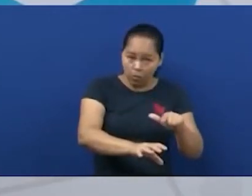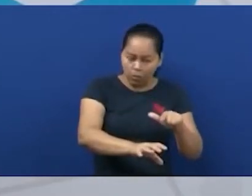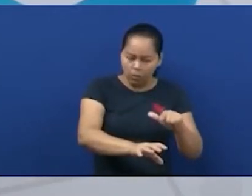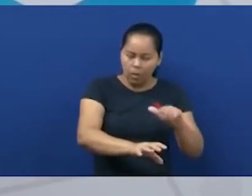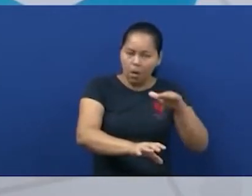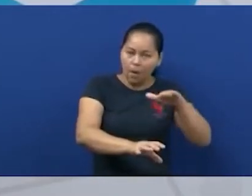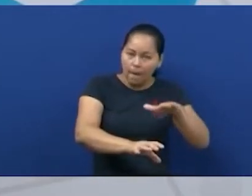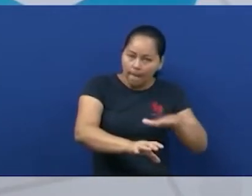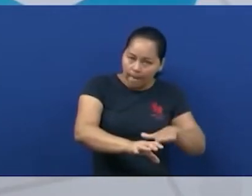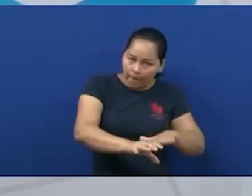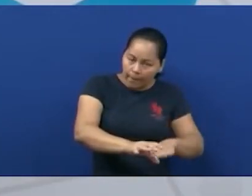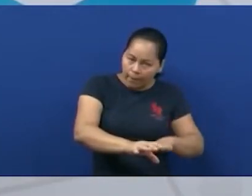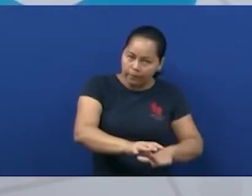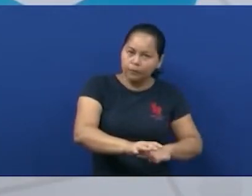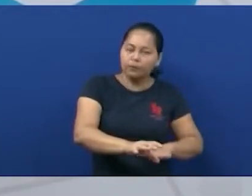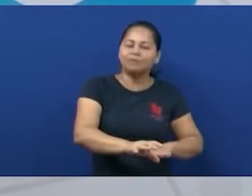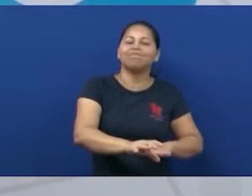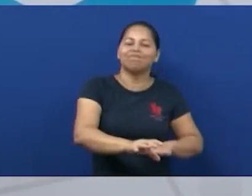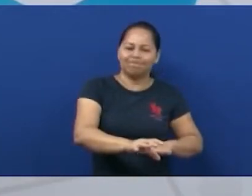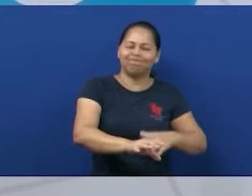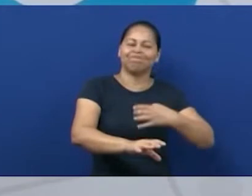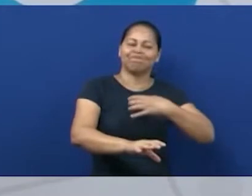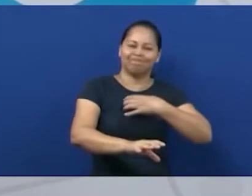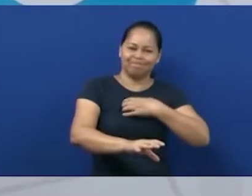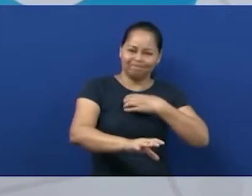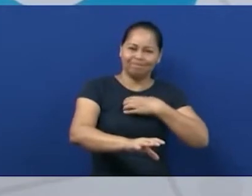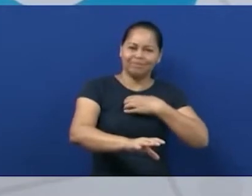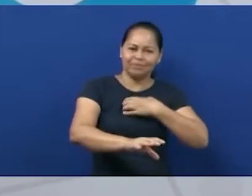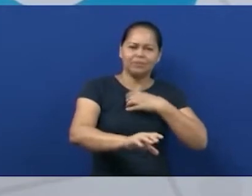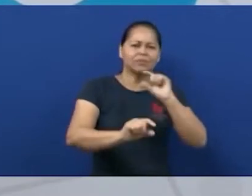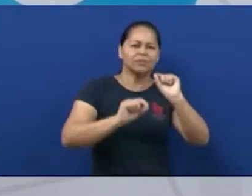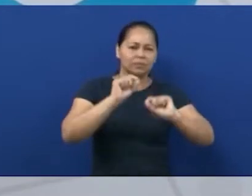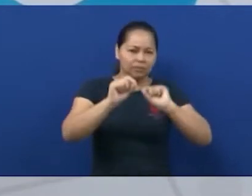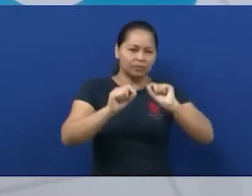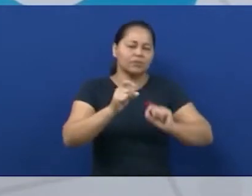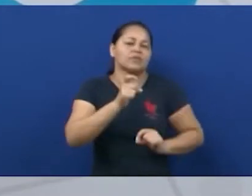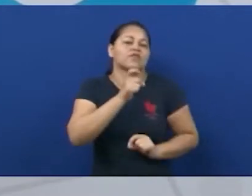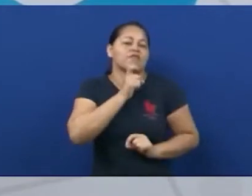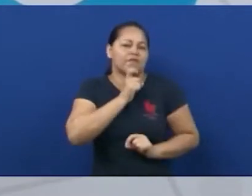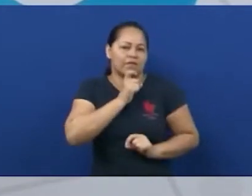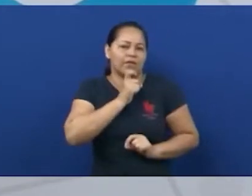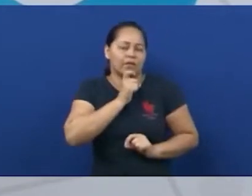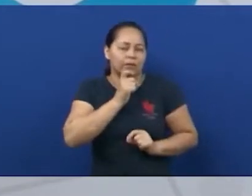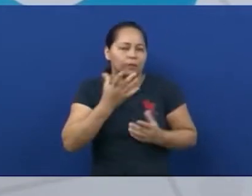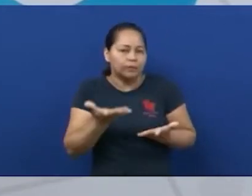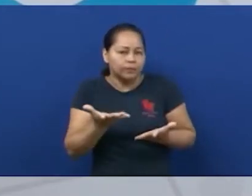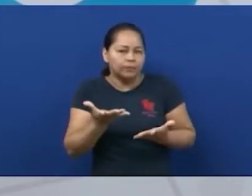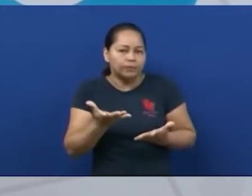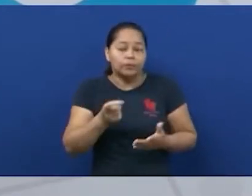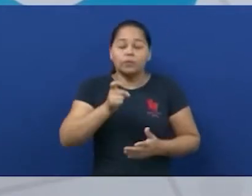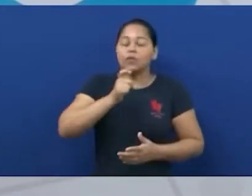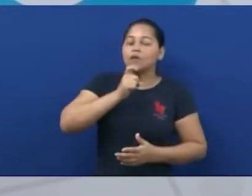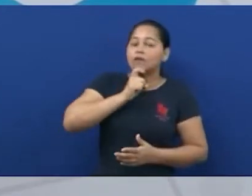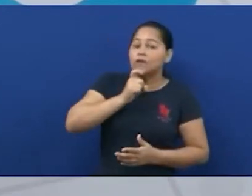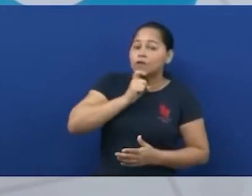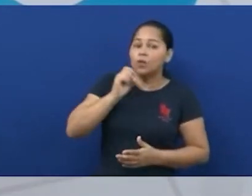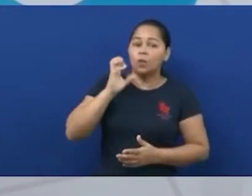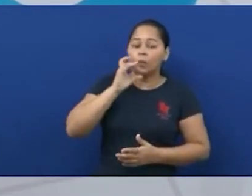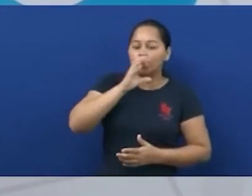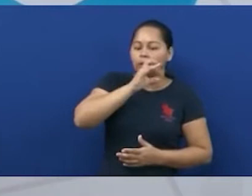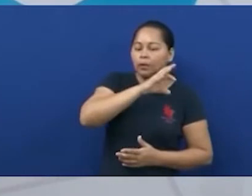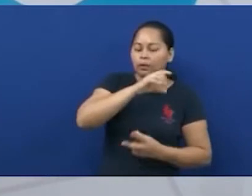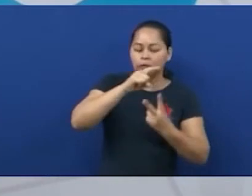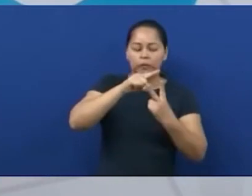temperatura baixa, a gente tem a sensação de frio. Então, frio e quente é uma